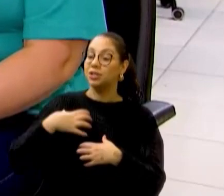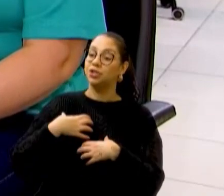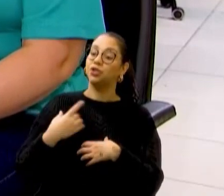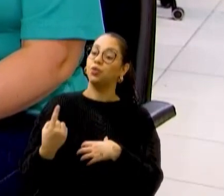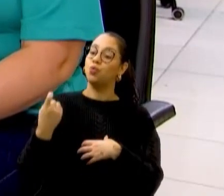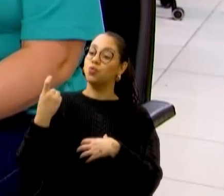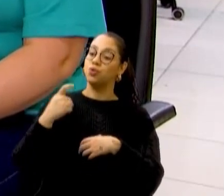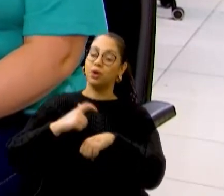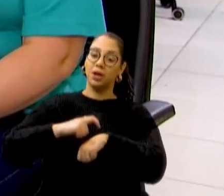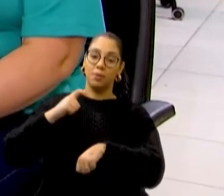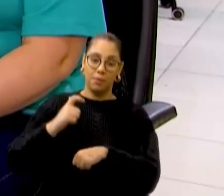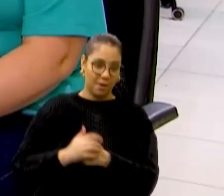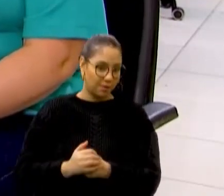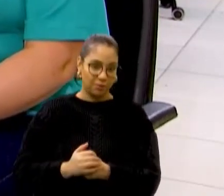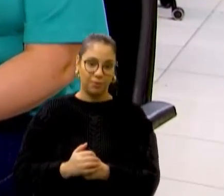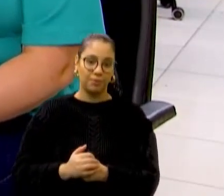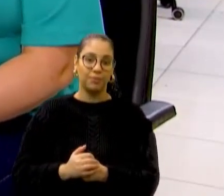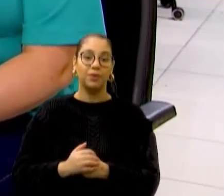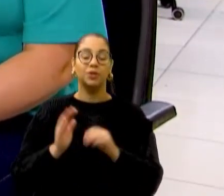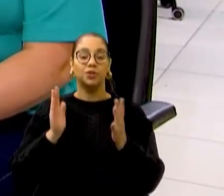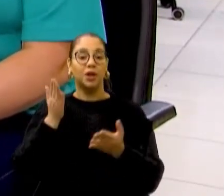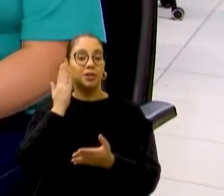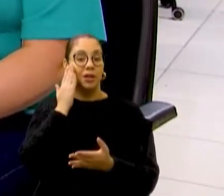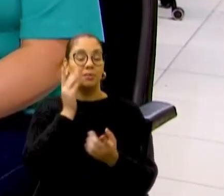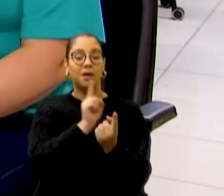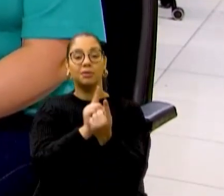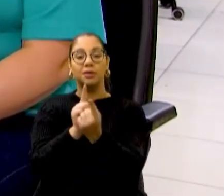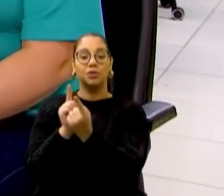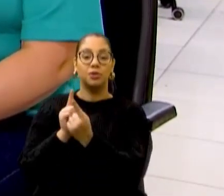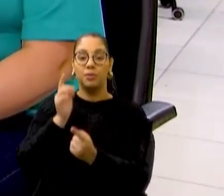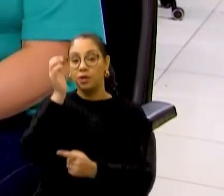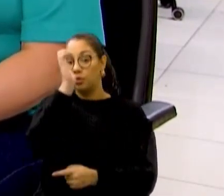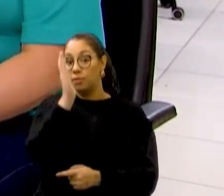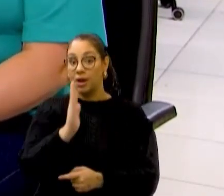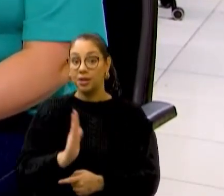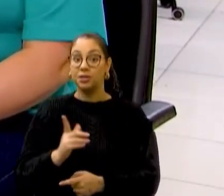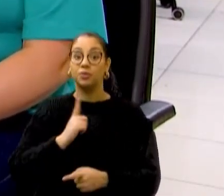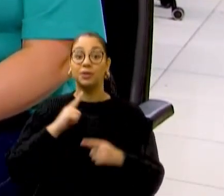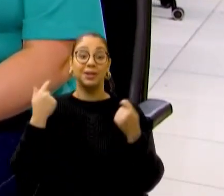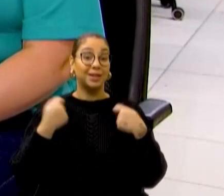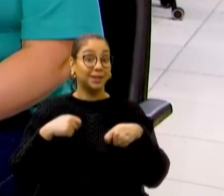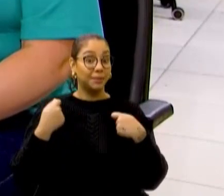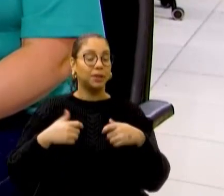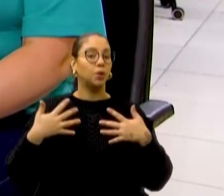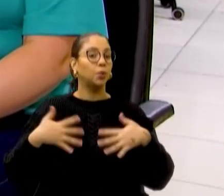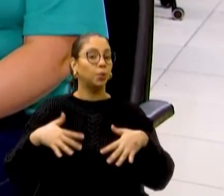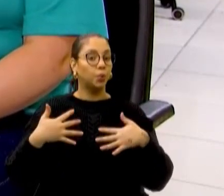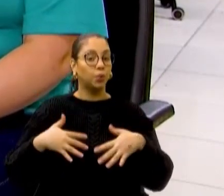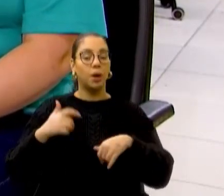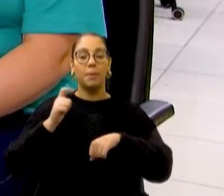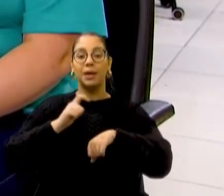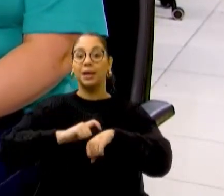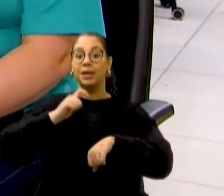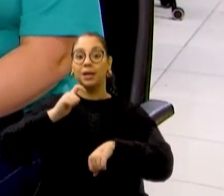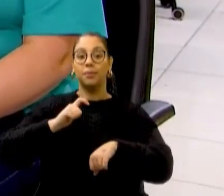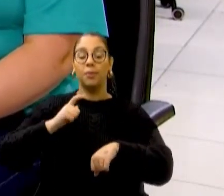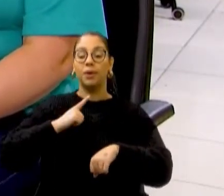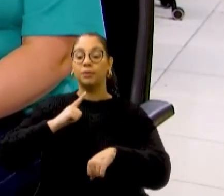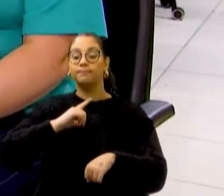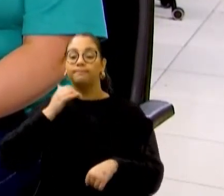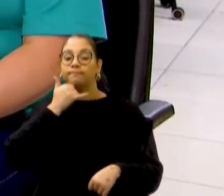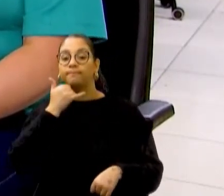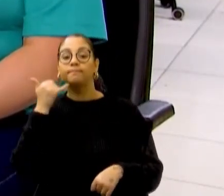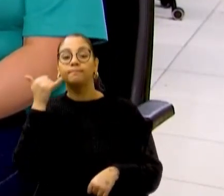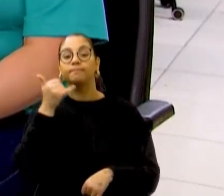naquele momento né nós sabemos nós atendemos o Brasil todo temos uma demanda grande mas naquele momento